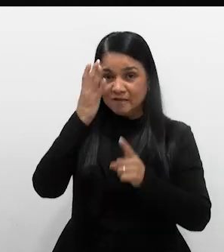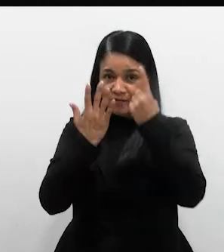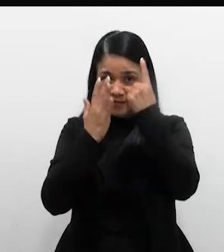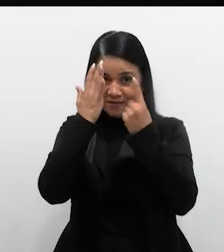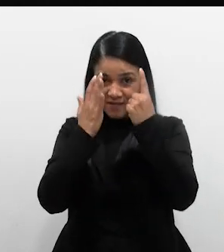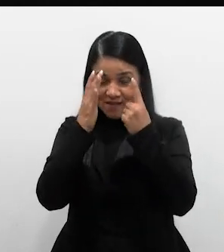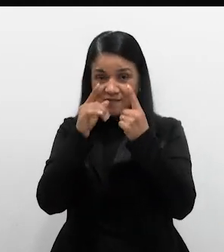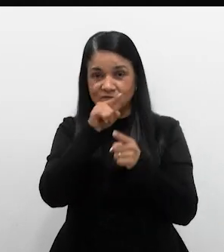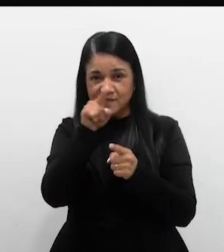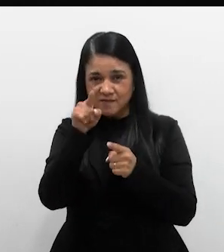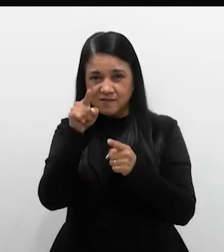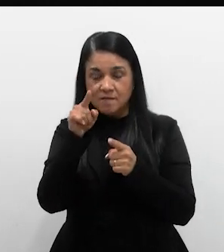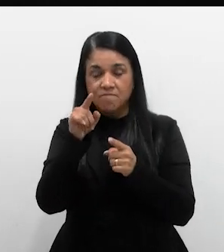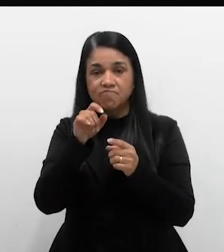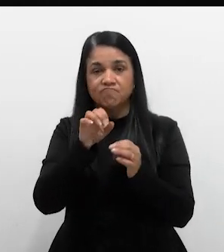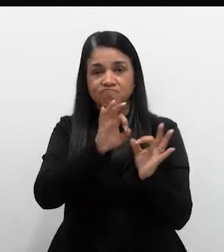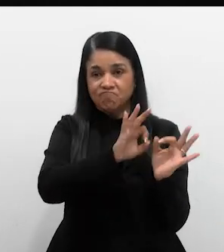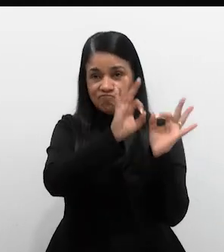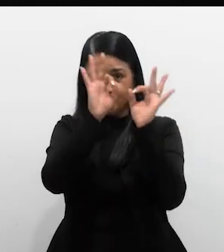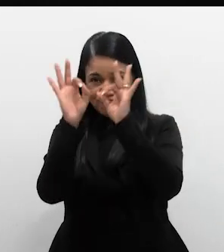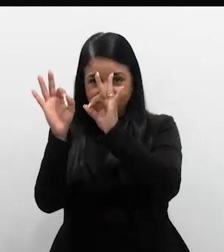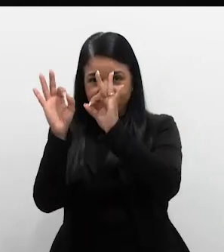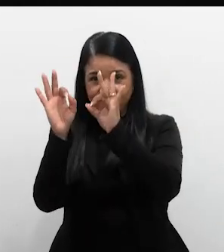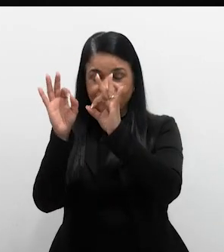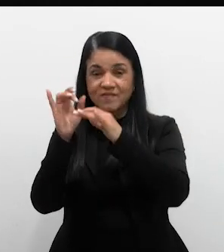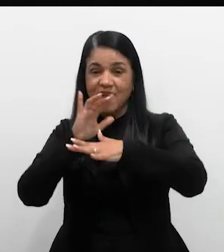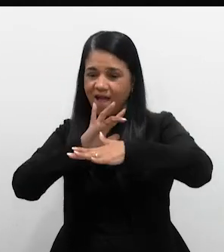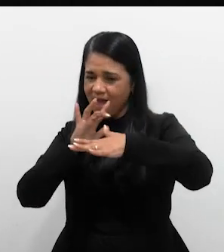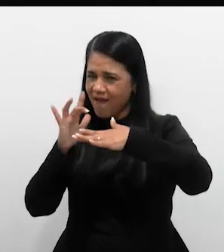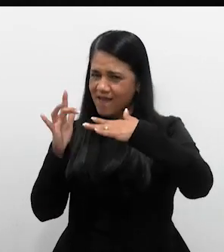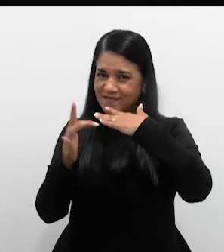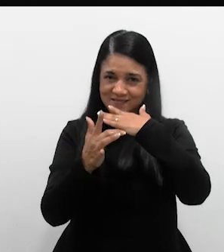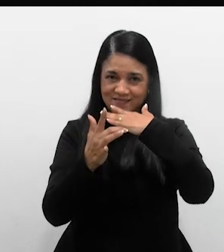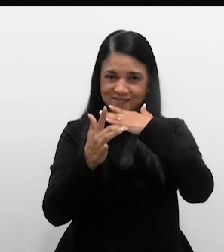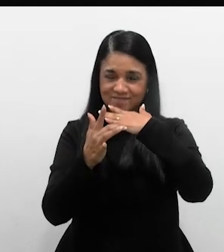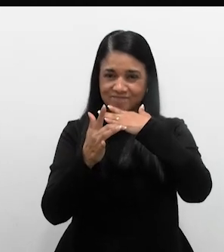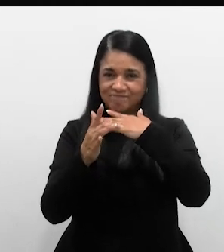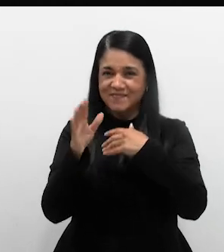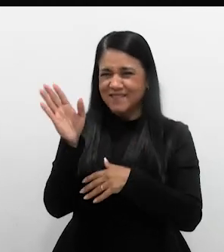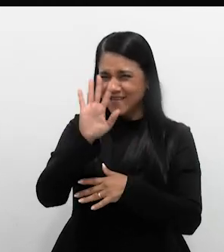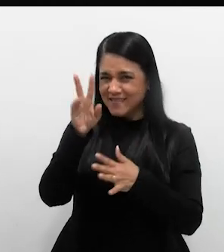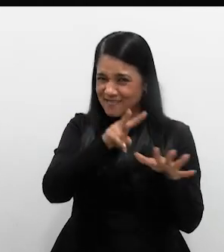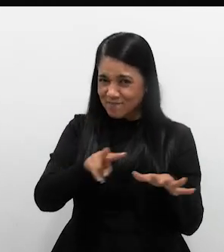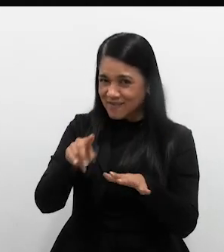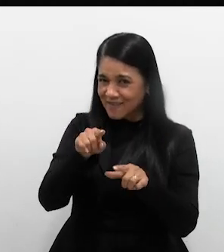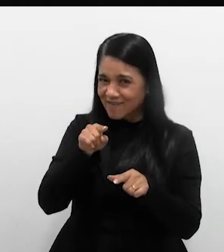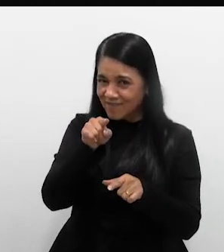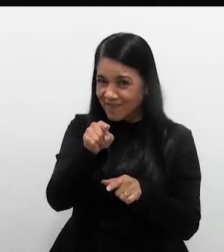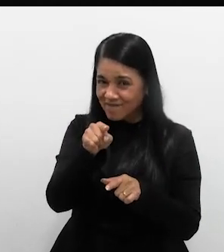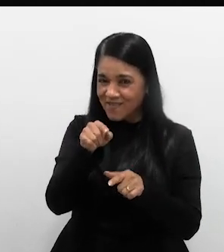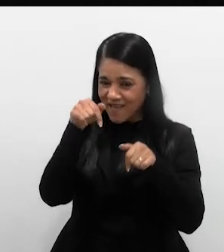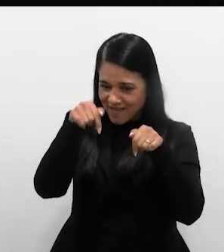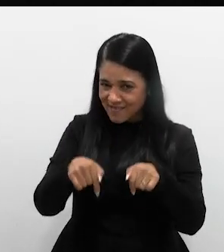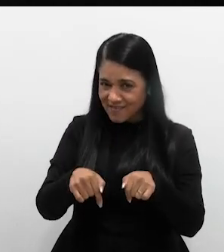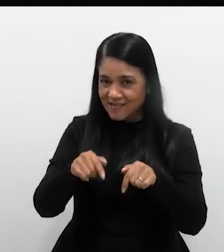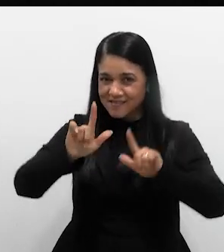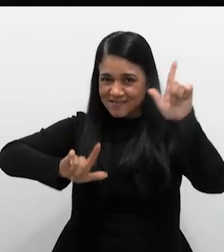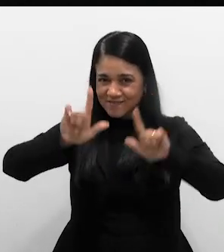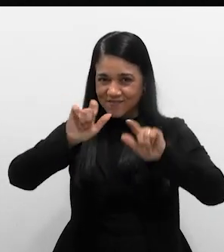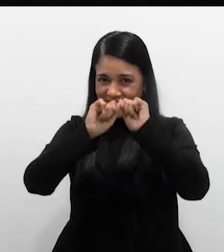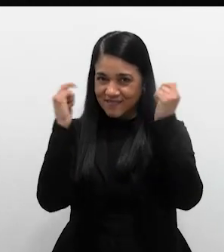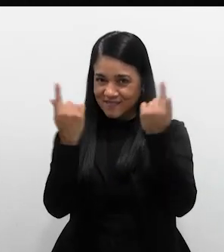Bem, esse foi o Quintas com Quintais. E se você quiser rever o programa, acesse as nossas redes sociais. Até semana que vem,